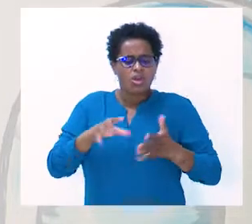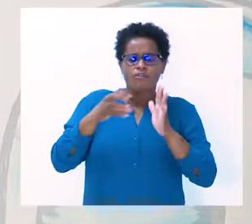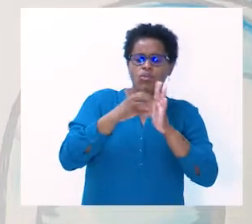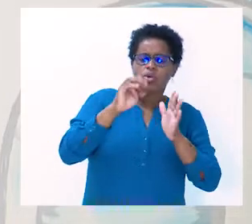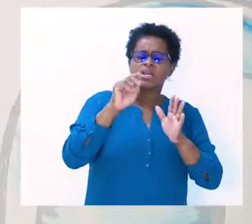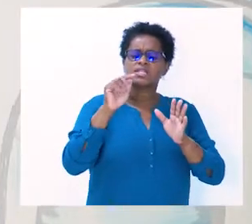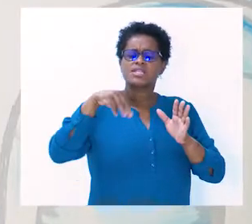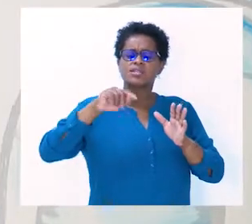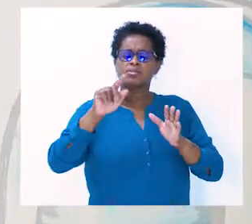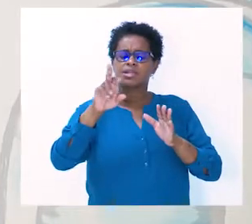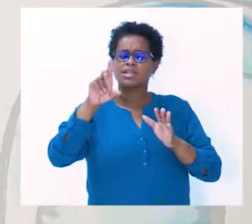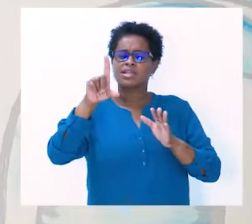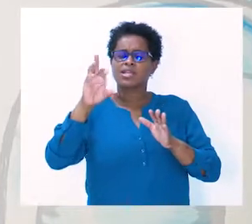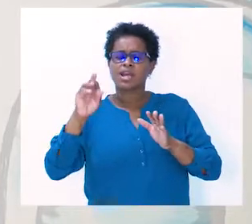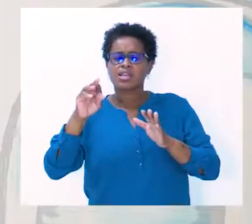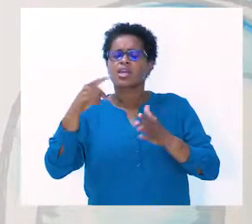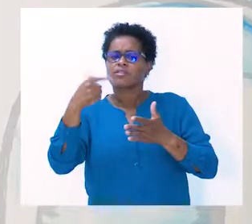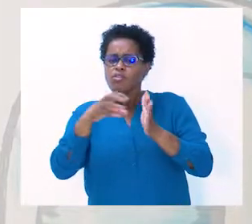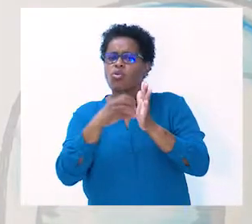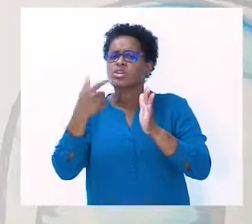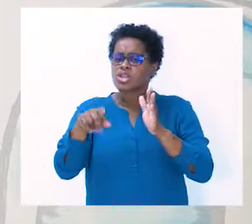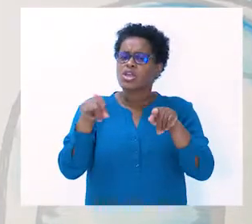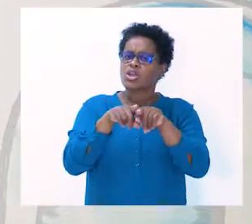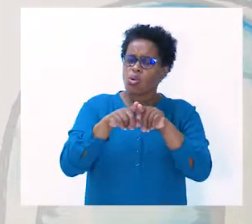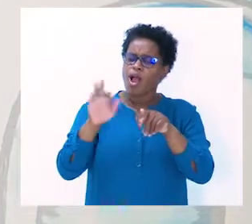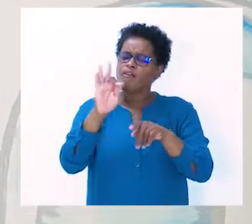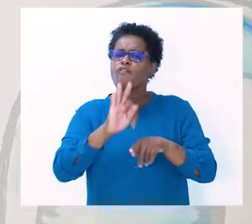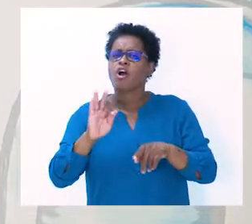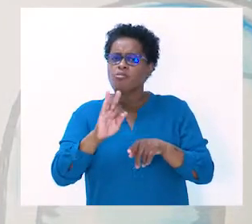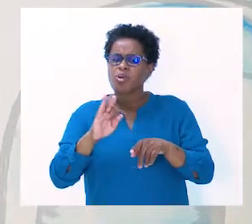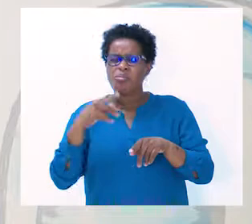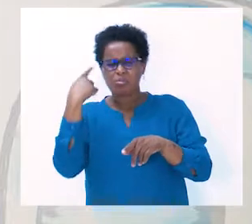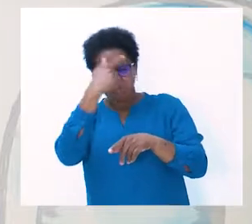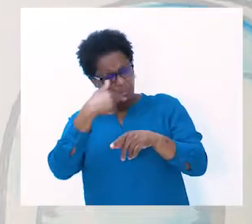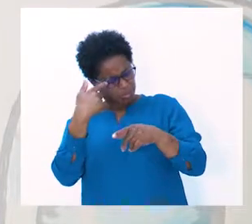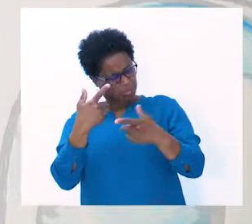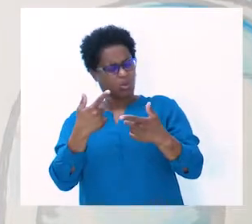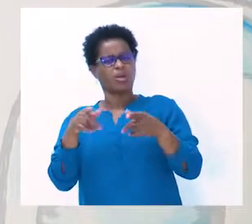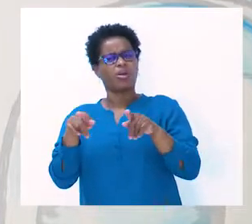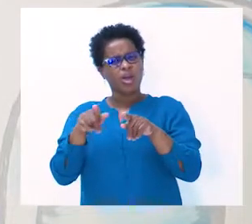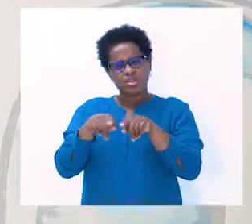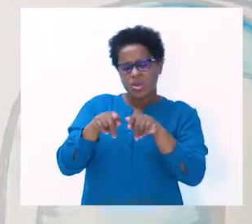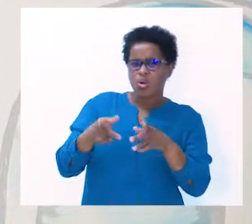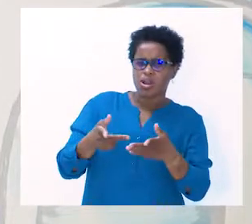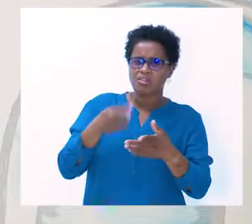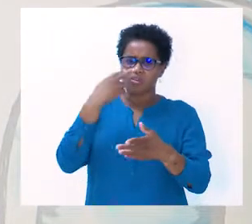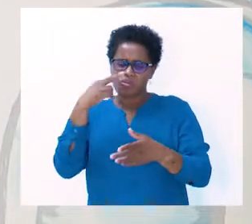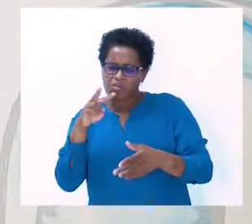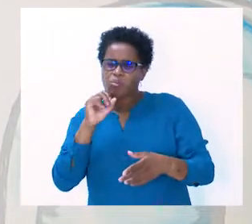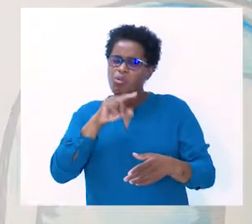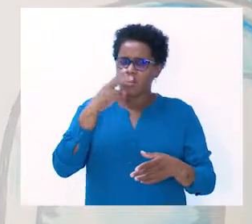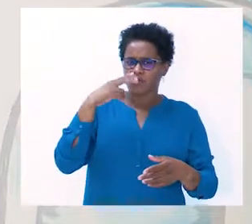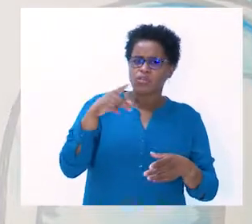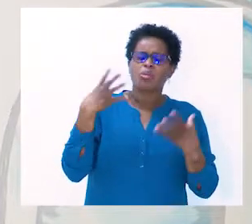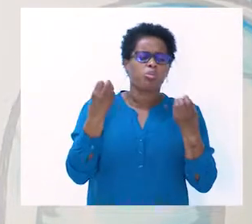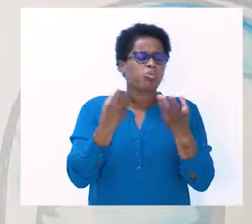são figuras que têm a mesma forma, que são parecidas. No vosso livro vocês vão encontrar várias gravuras,